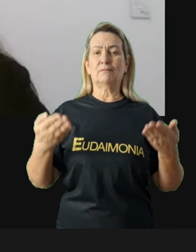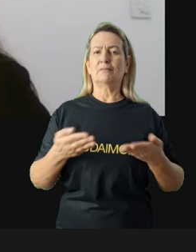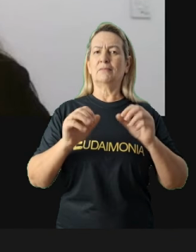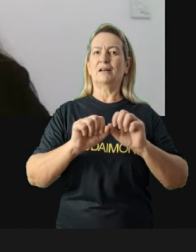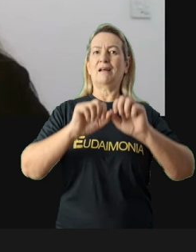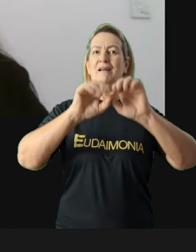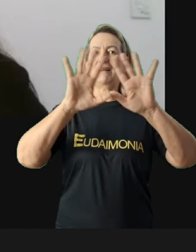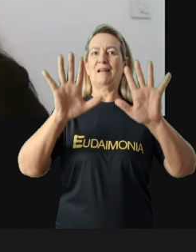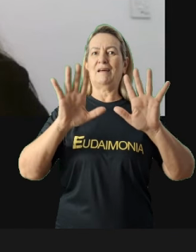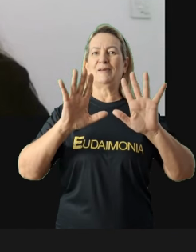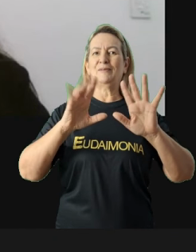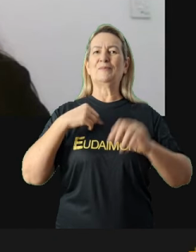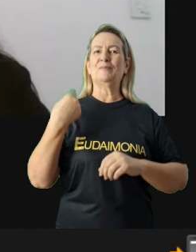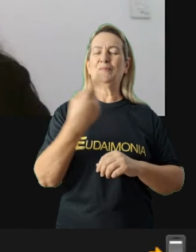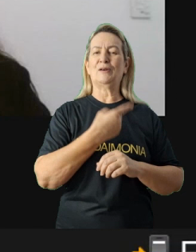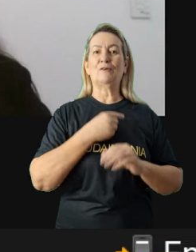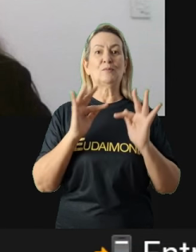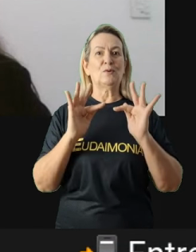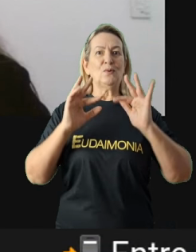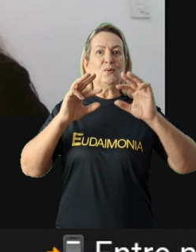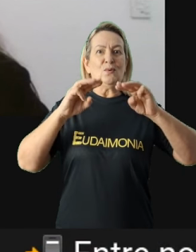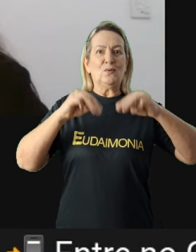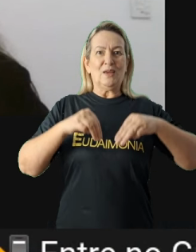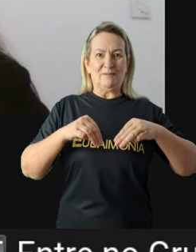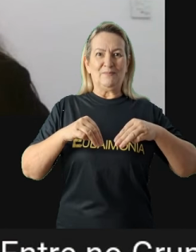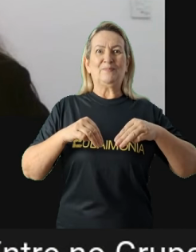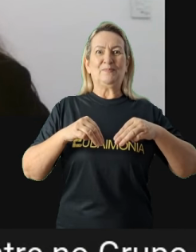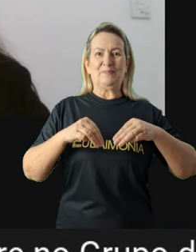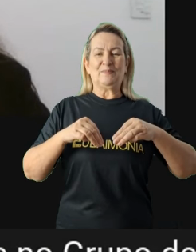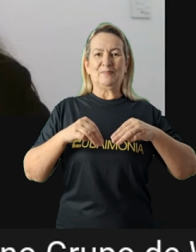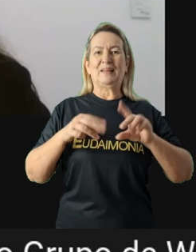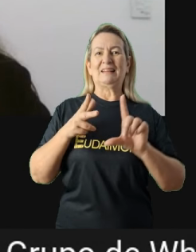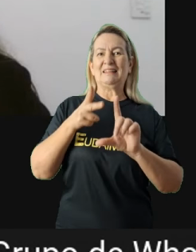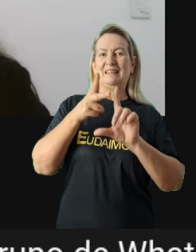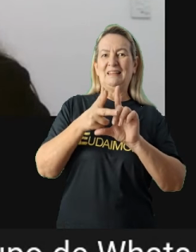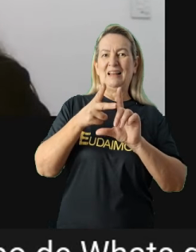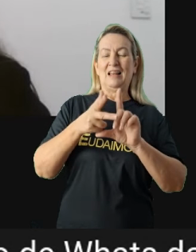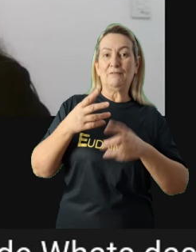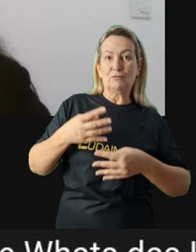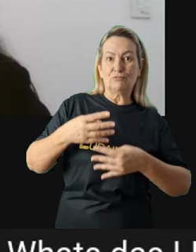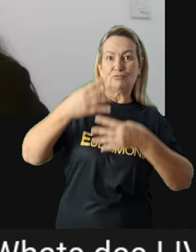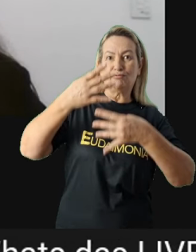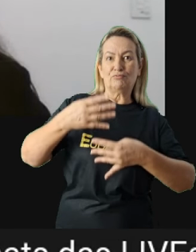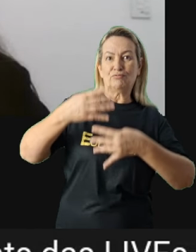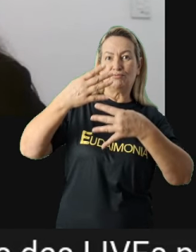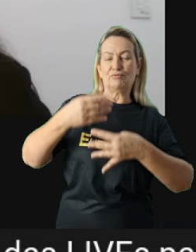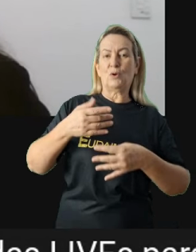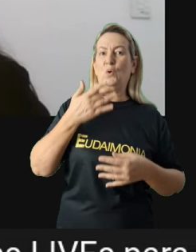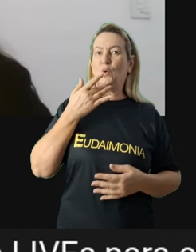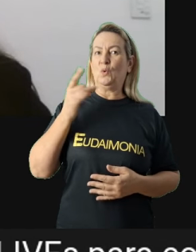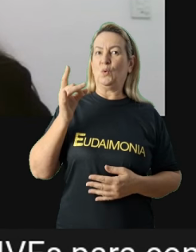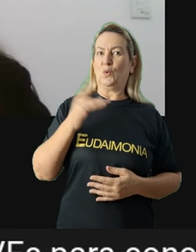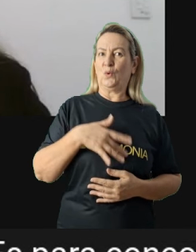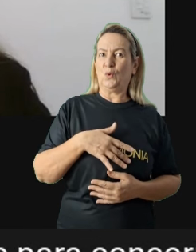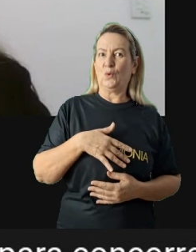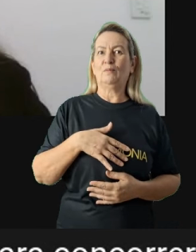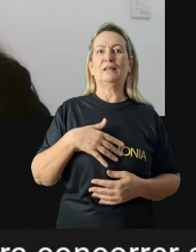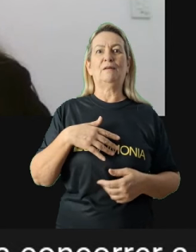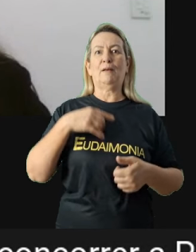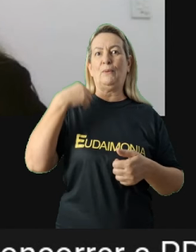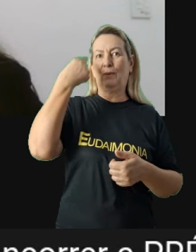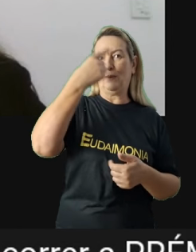prof. Rosinda tão bem colocou para nós aqui, para a gente finalizar esta reflexão que, como já foi falado aqui no chat, como